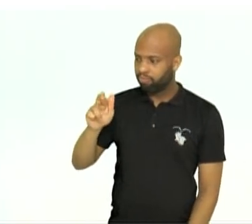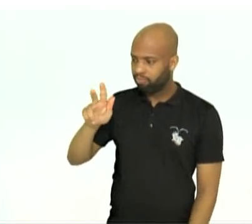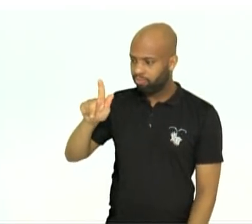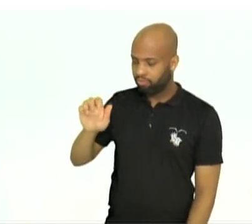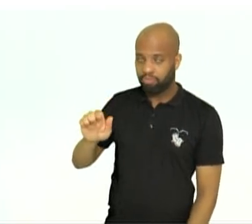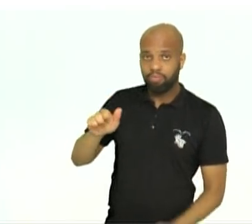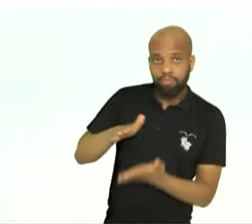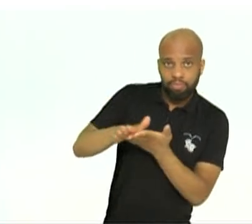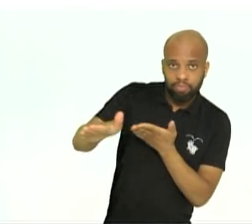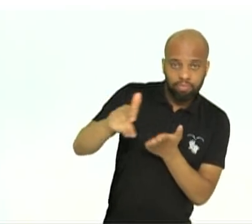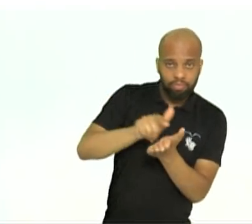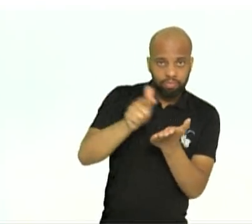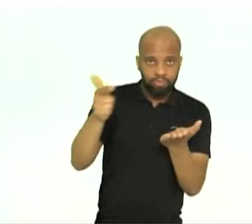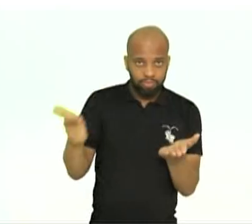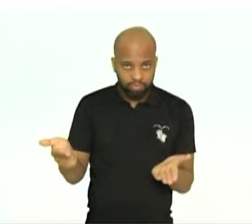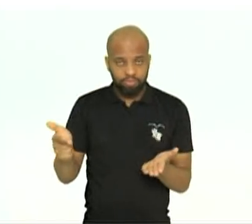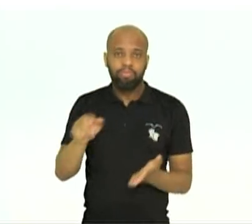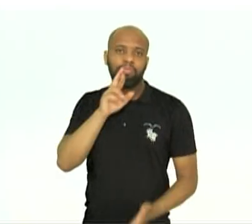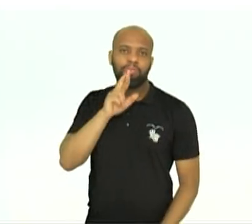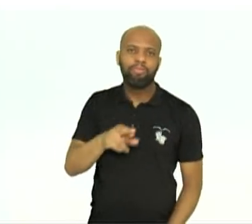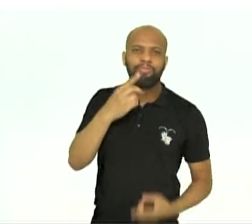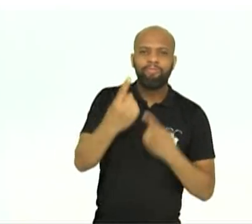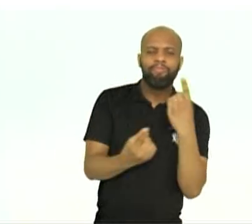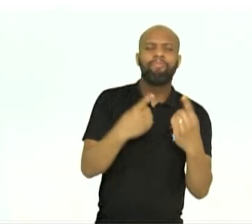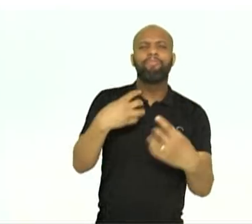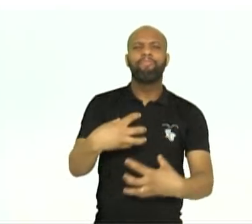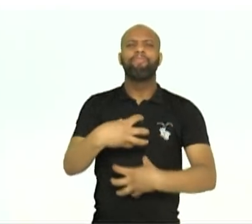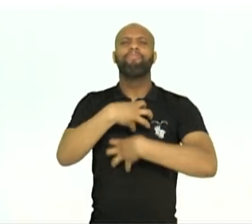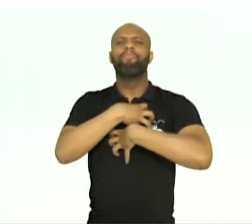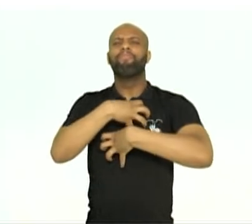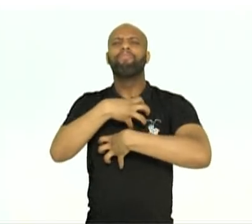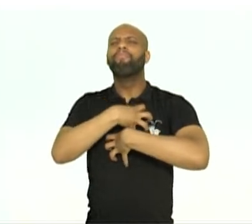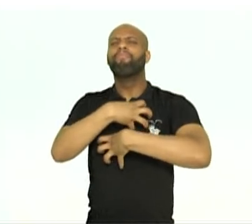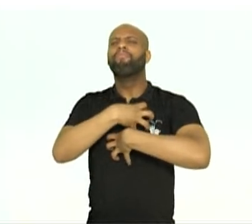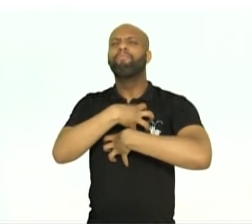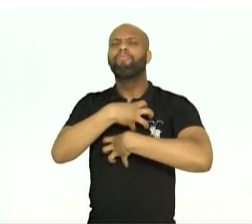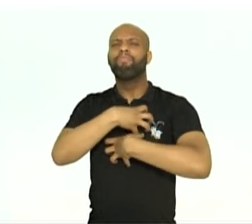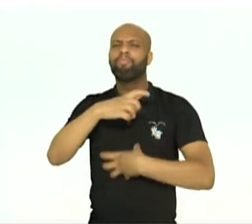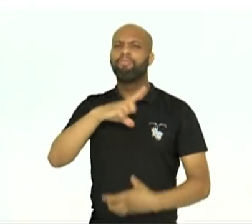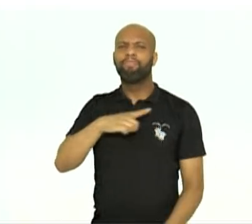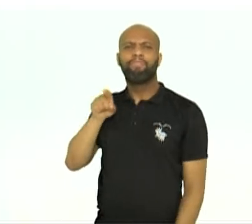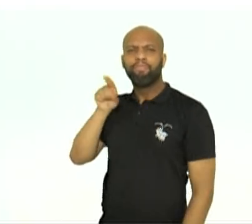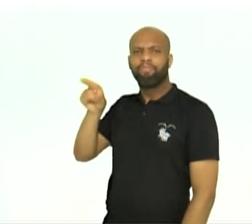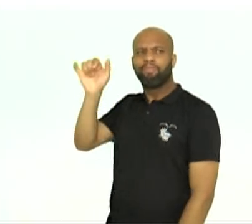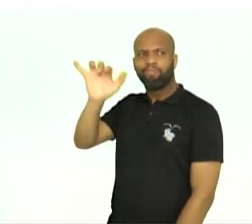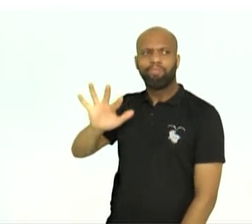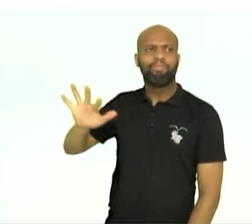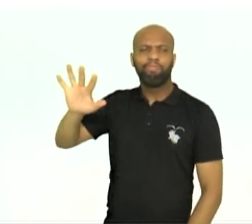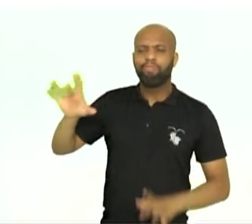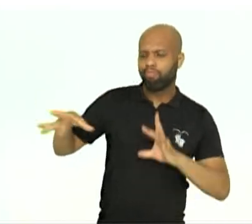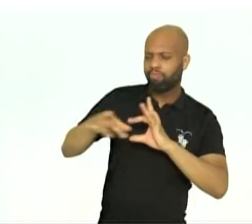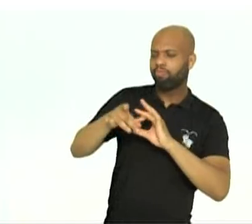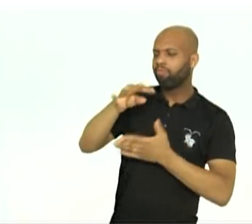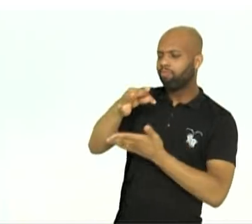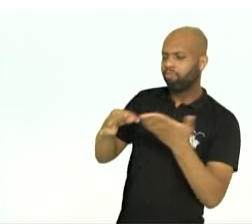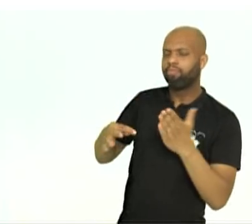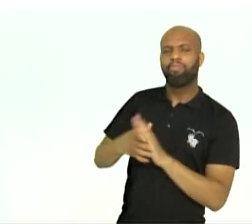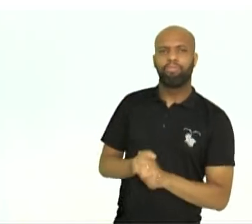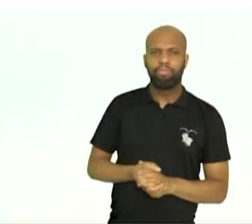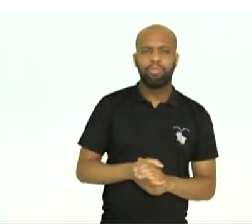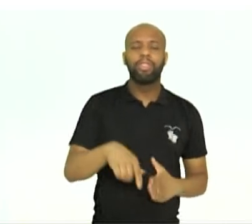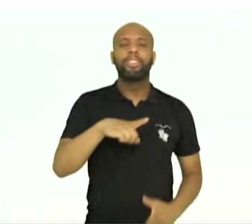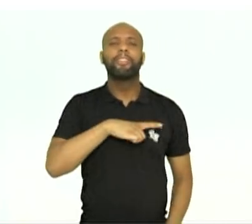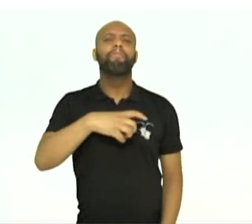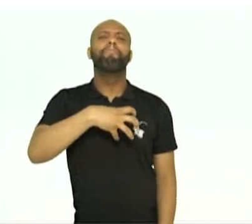e responda qual é o efeito de sentido produzido pela charge. Professora, como assim o efeito